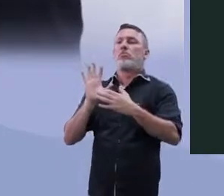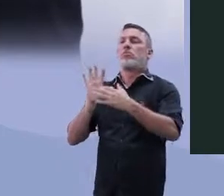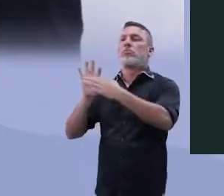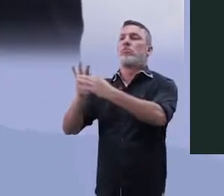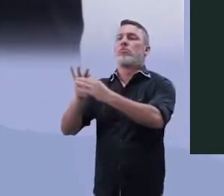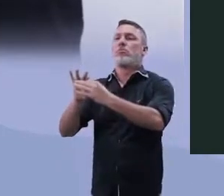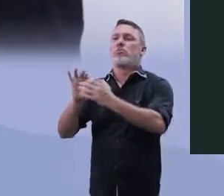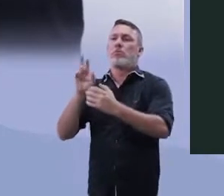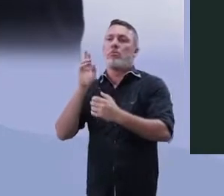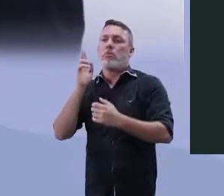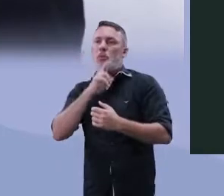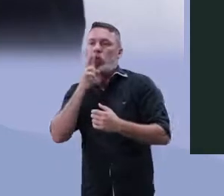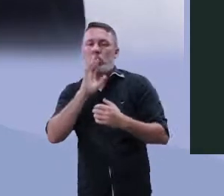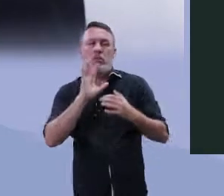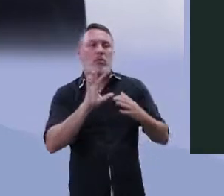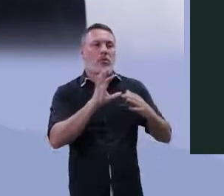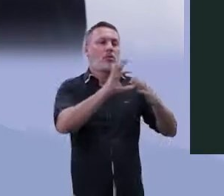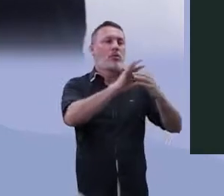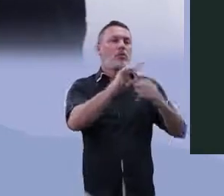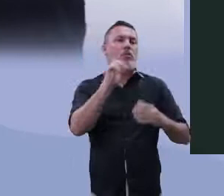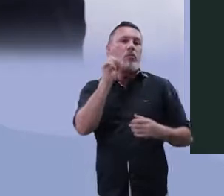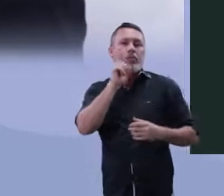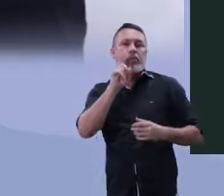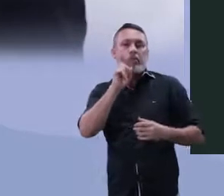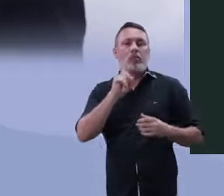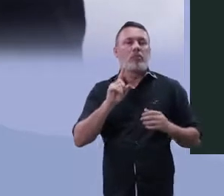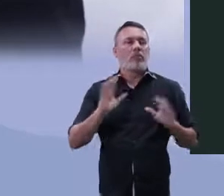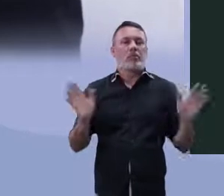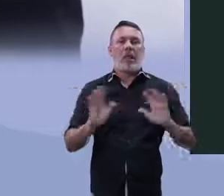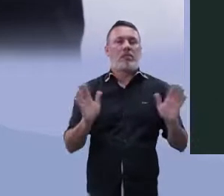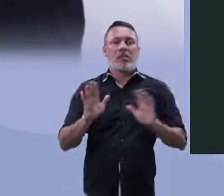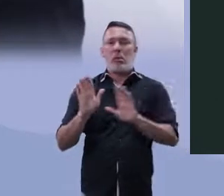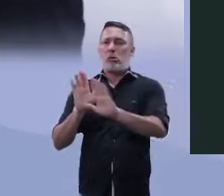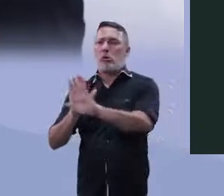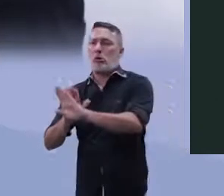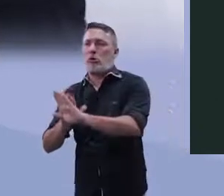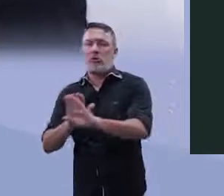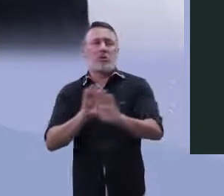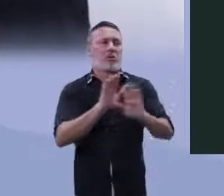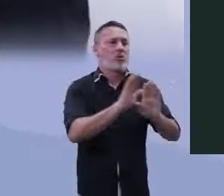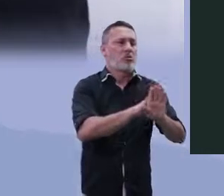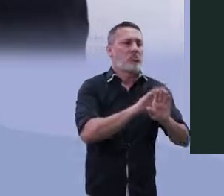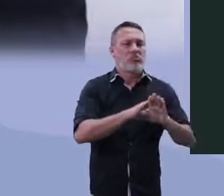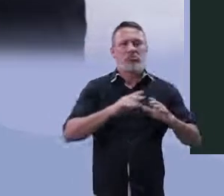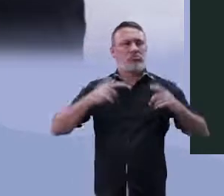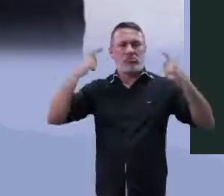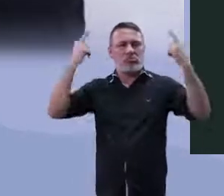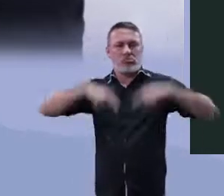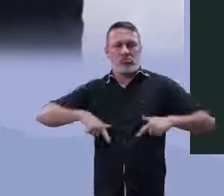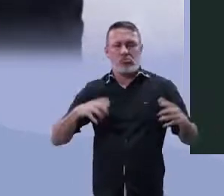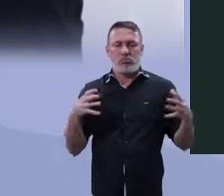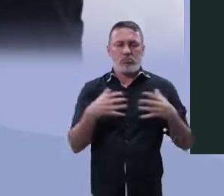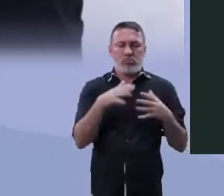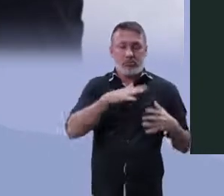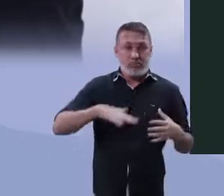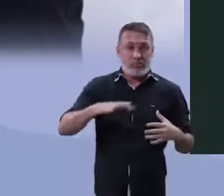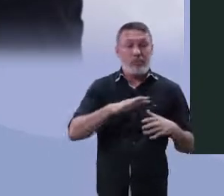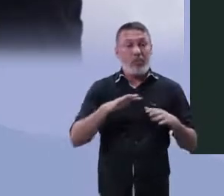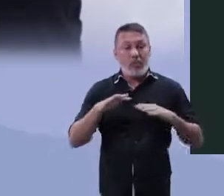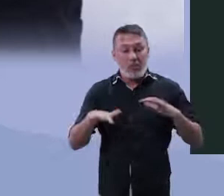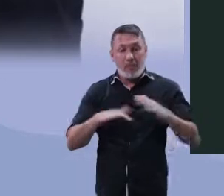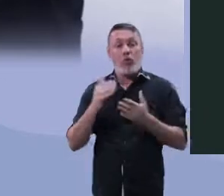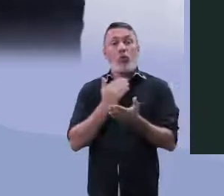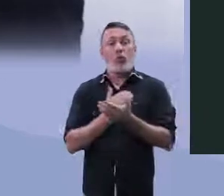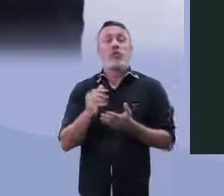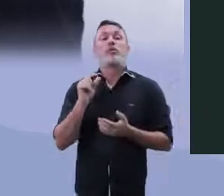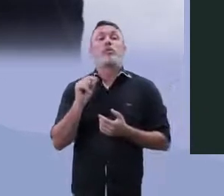a nenhuma das ideologias vigentes, tá? Nem ao socialismo, nem ao liberalismo, né? E aí